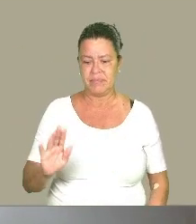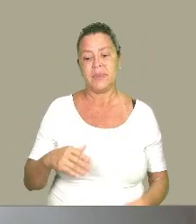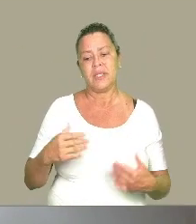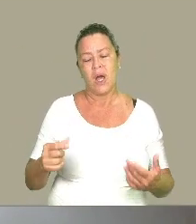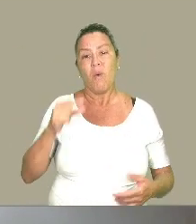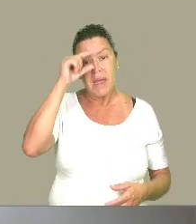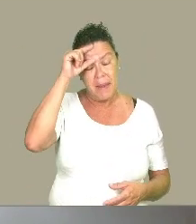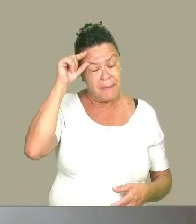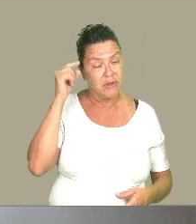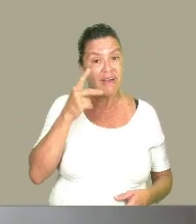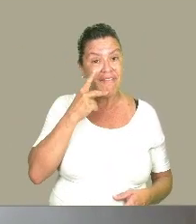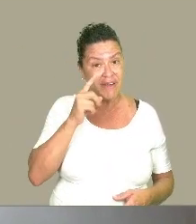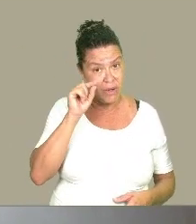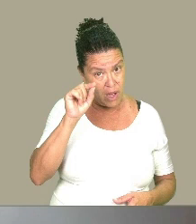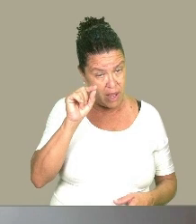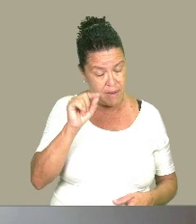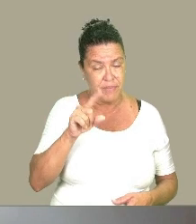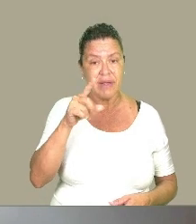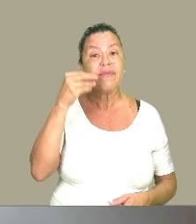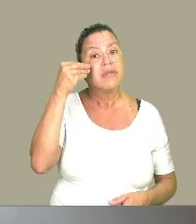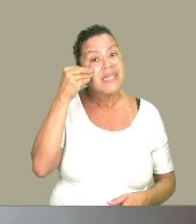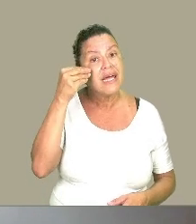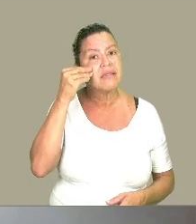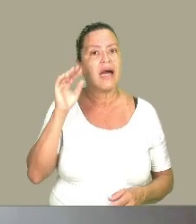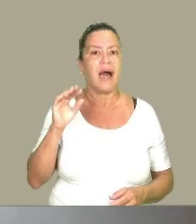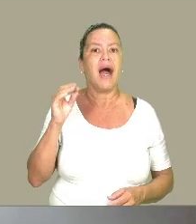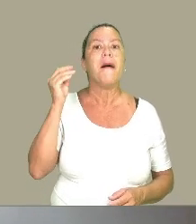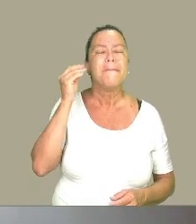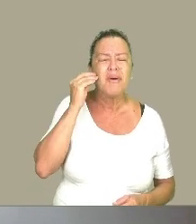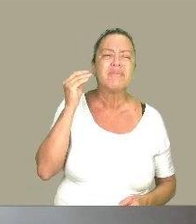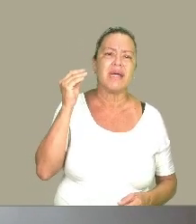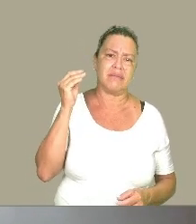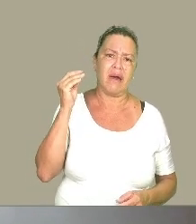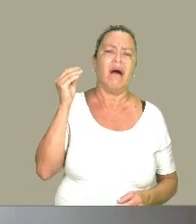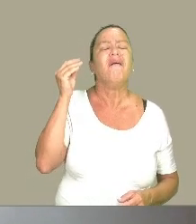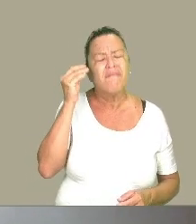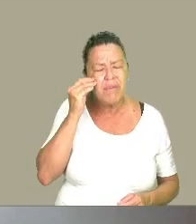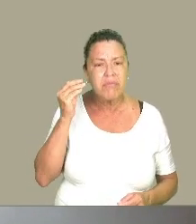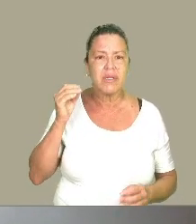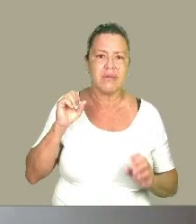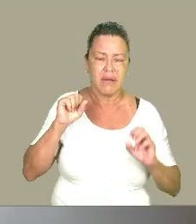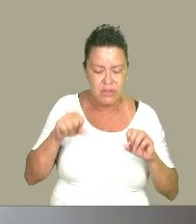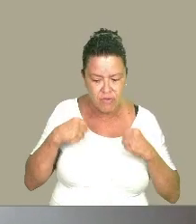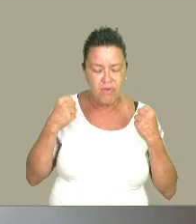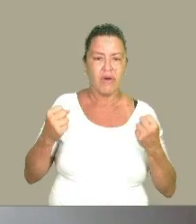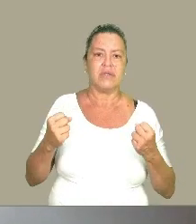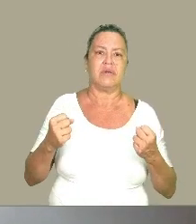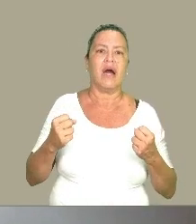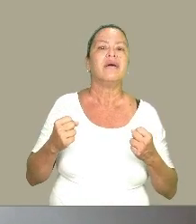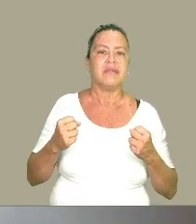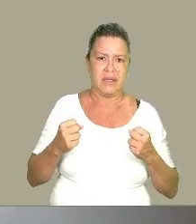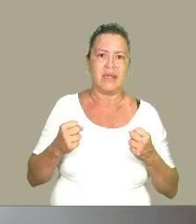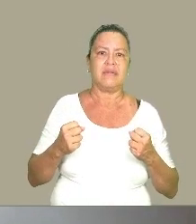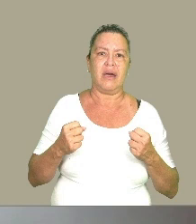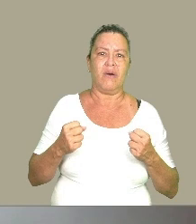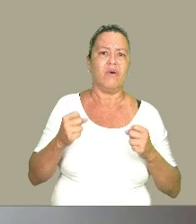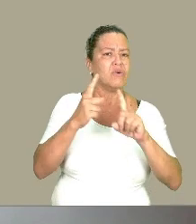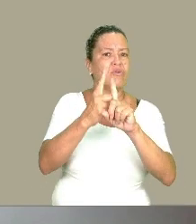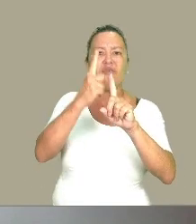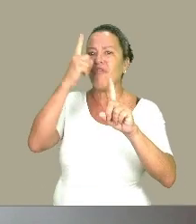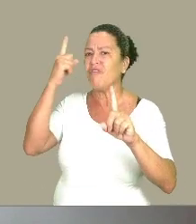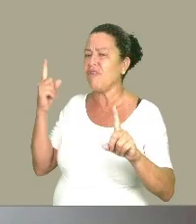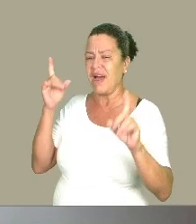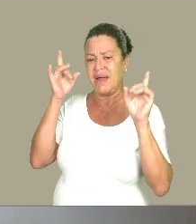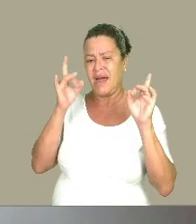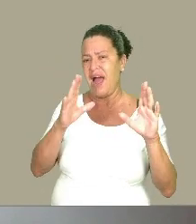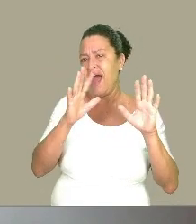está nos dizendo é: vamos tentar, vamos nos esforçar, não te afaste do lar, mesmo